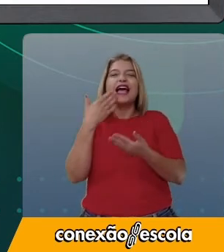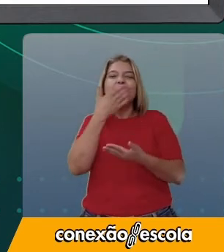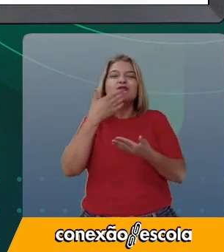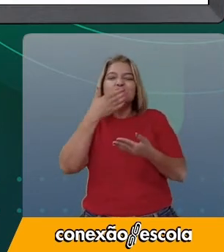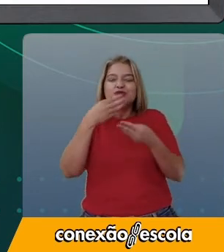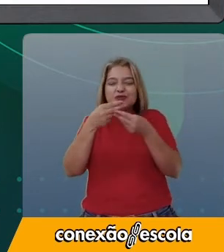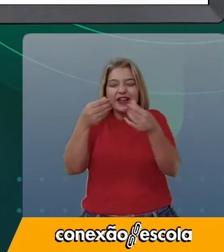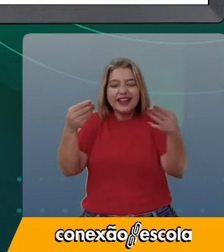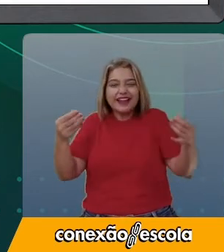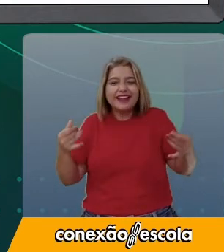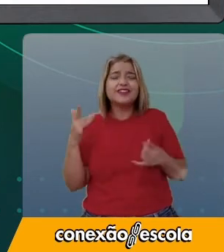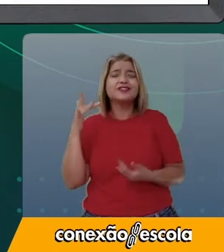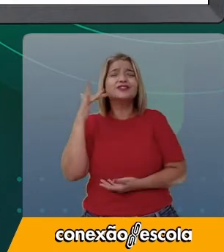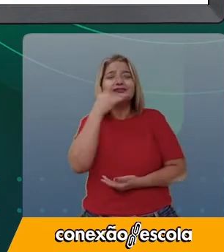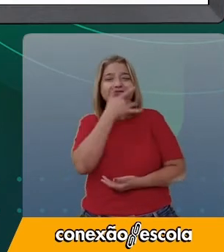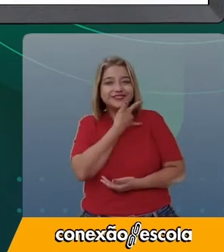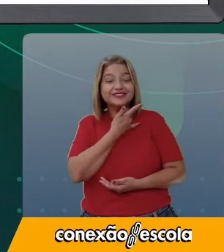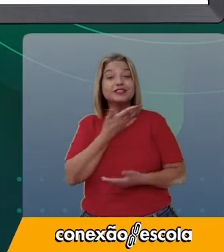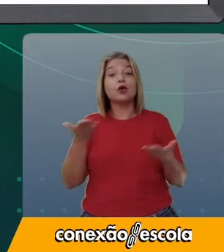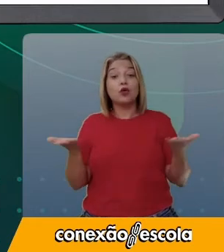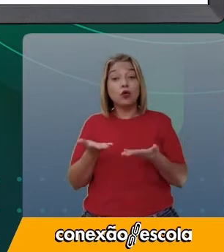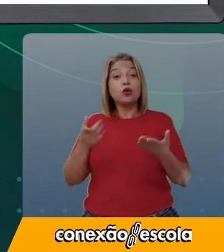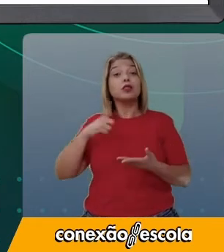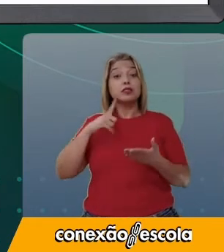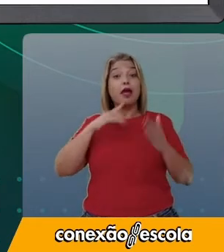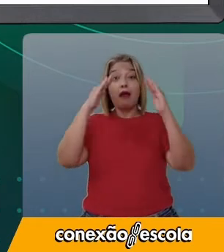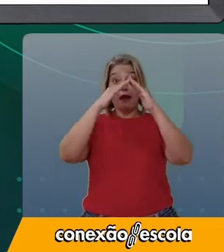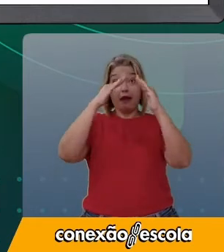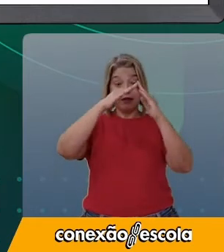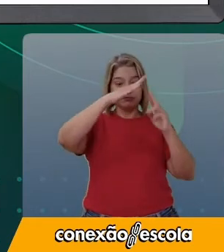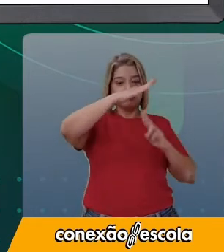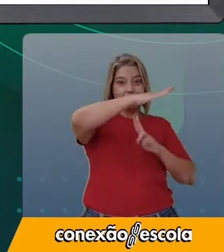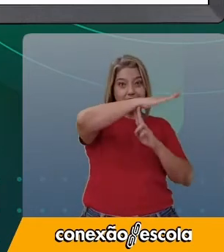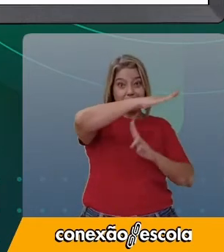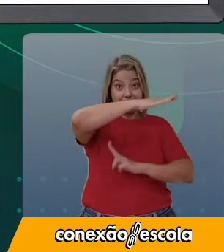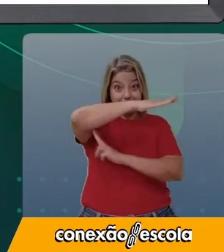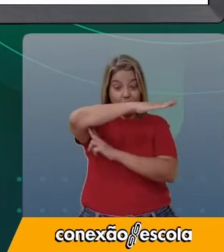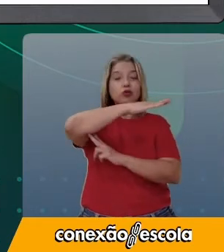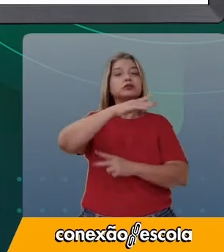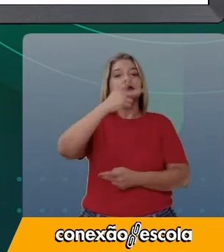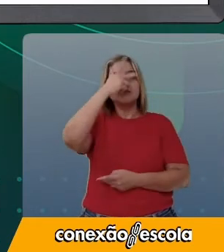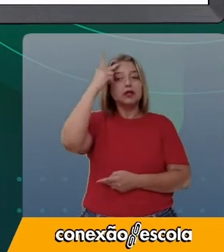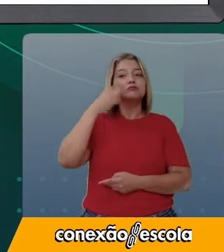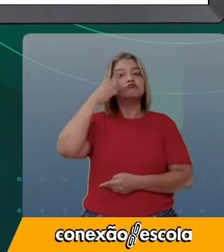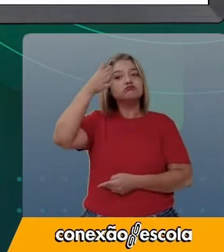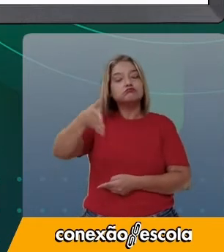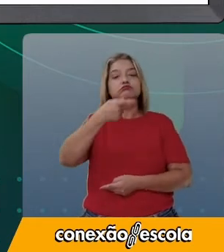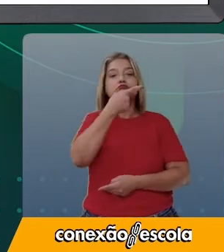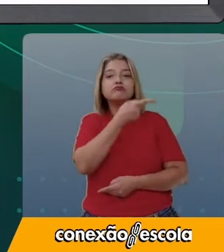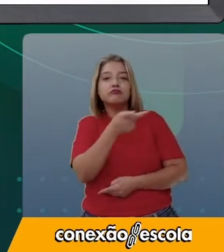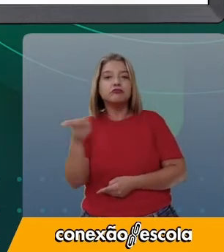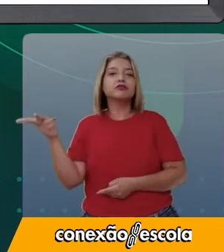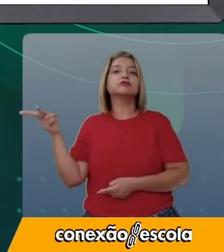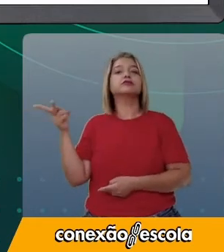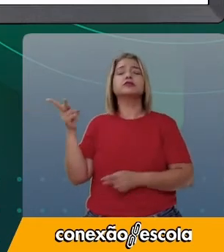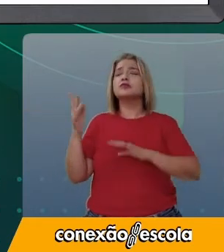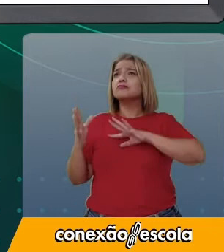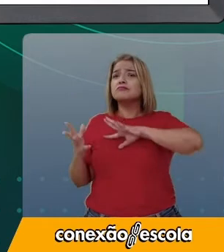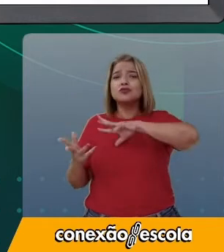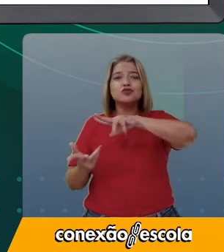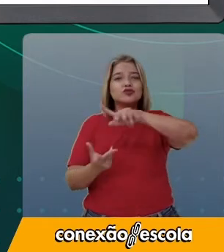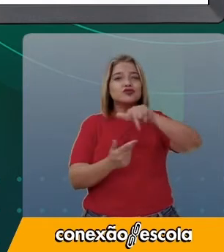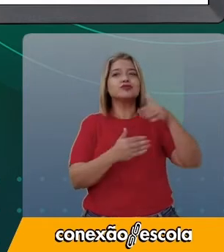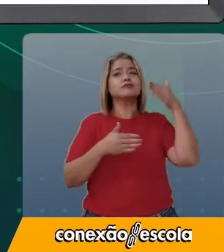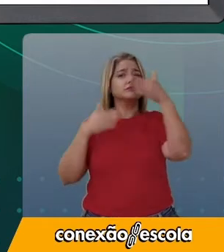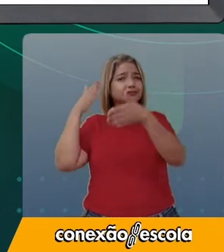cristalizados. E hoje, a Casa da Ponte é um lugar visitado por pessoas do